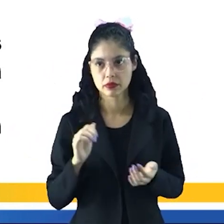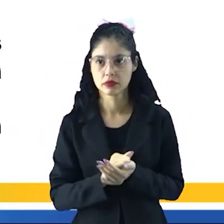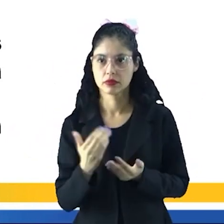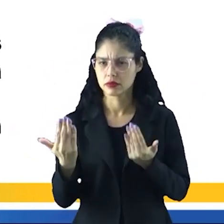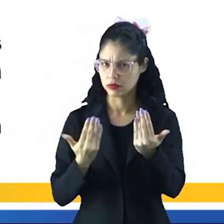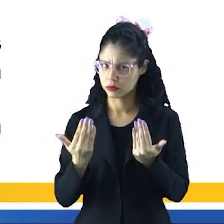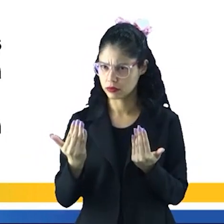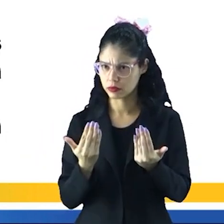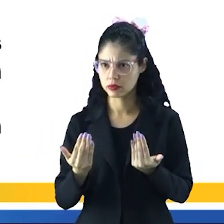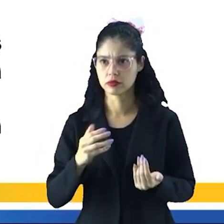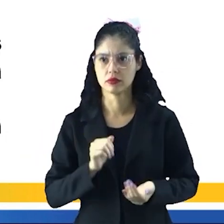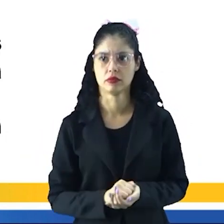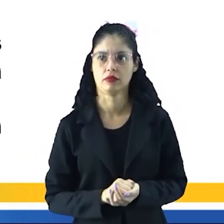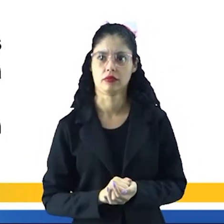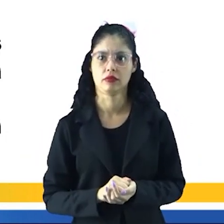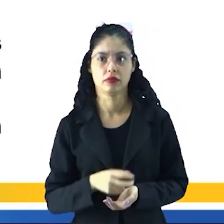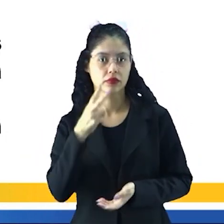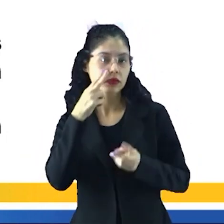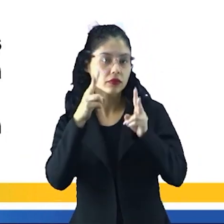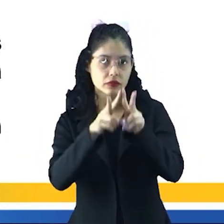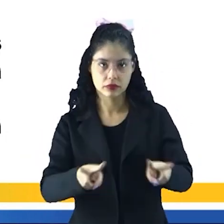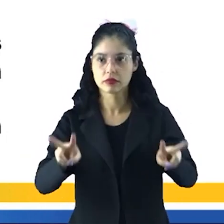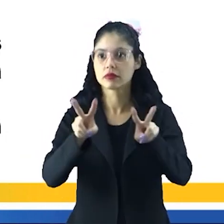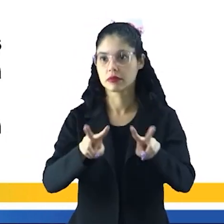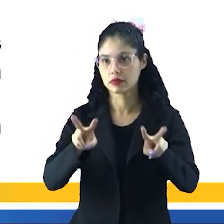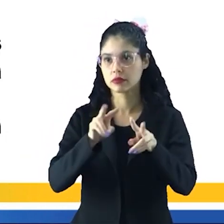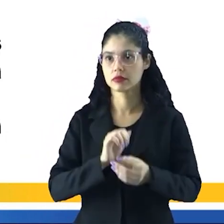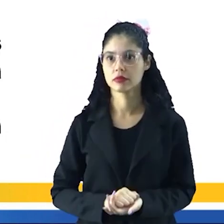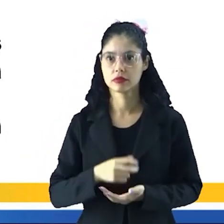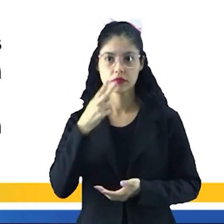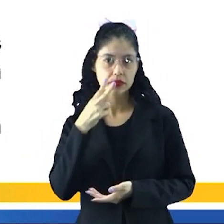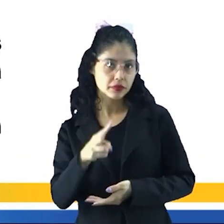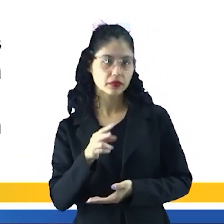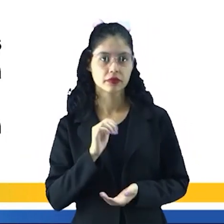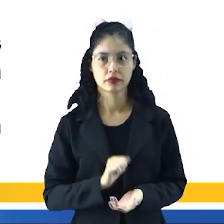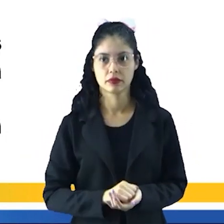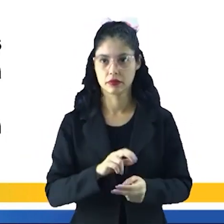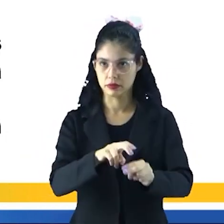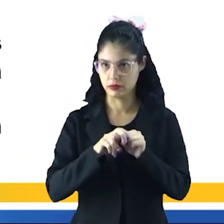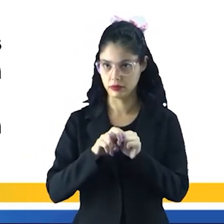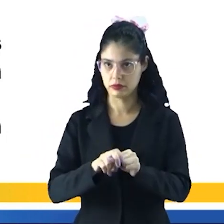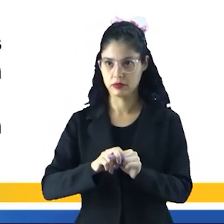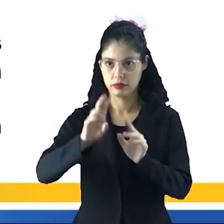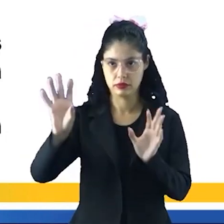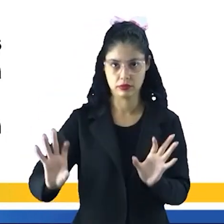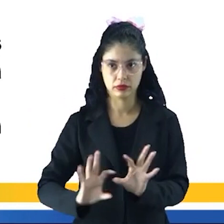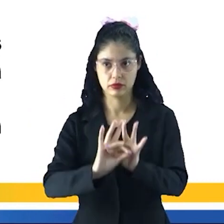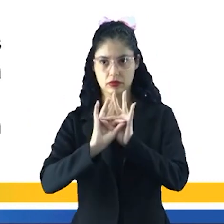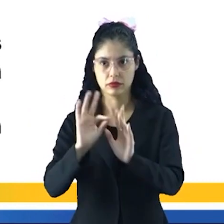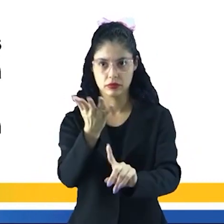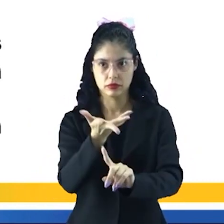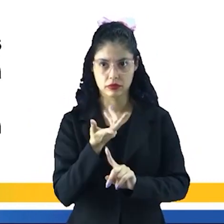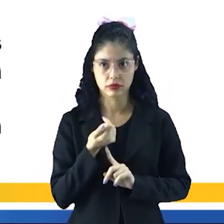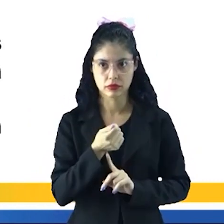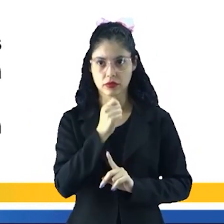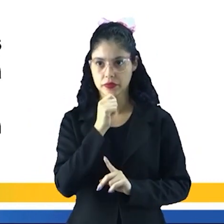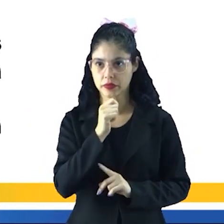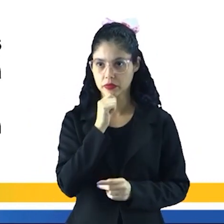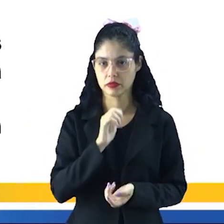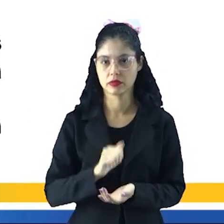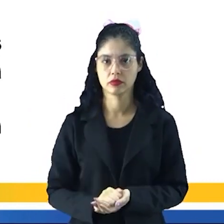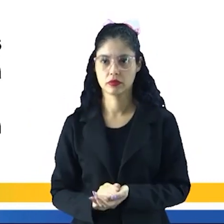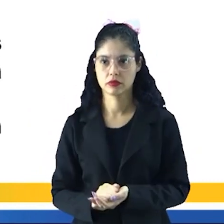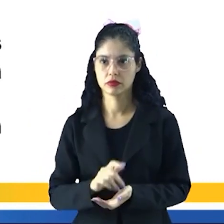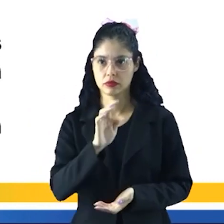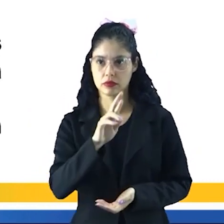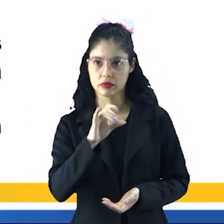está relacionado ao ato de visualizar, ver. Por isso, integra as artes que